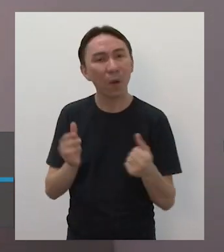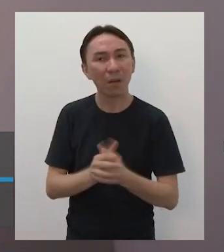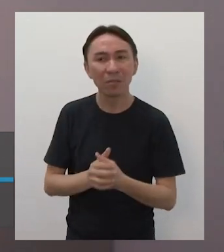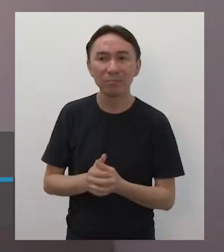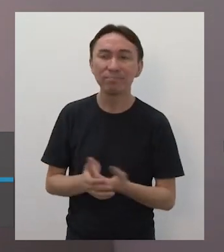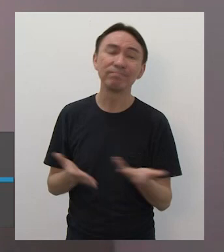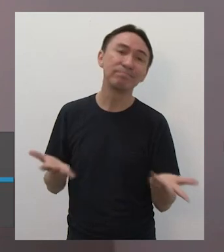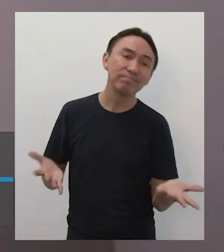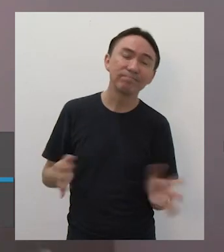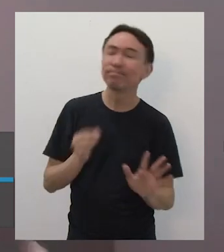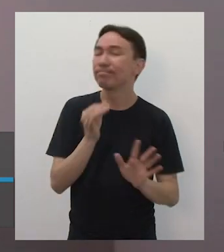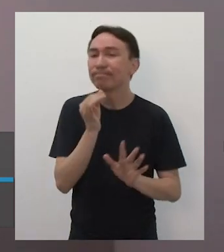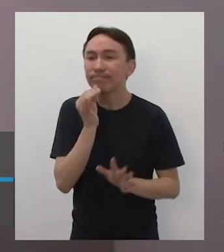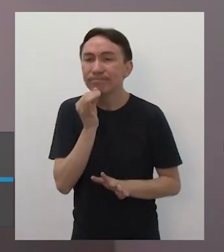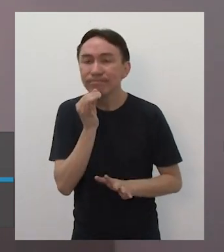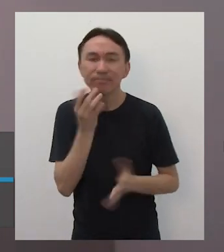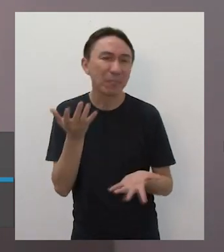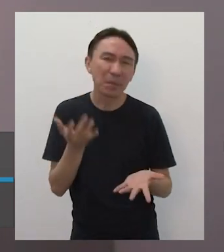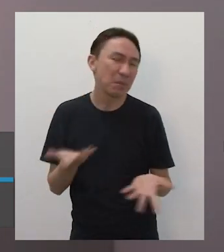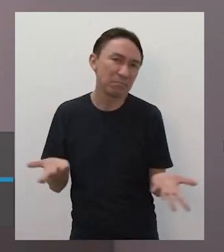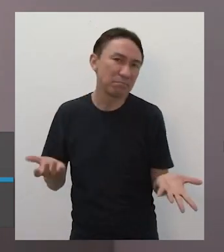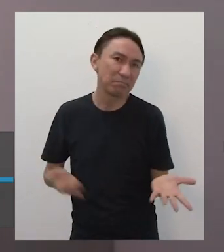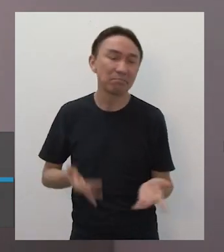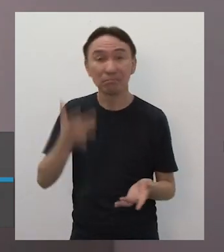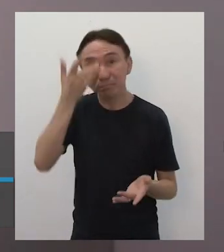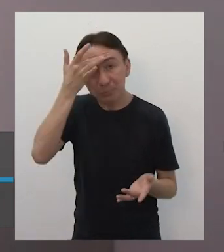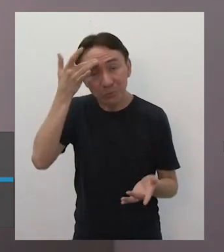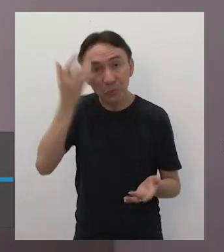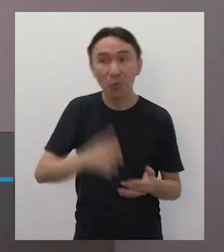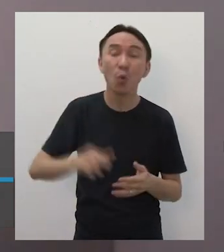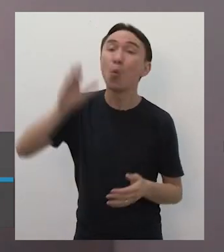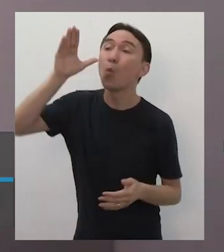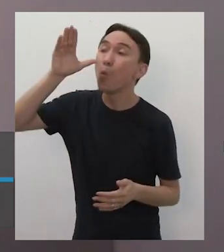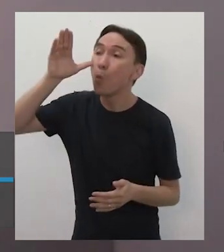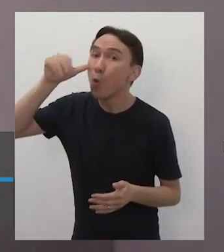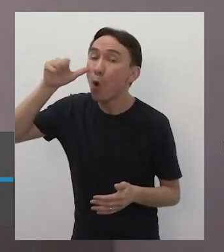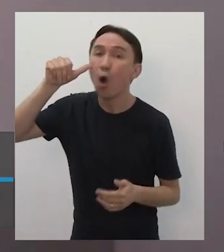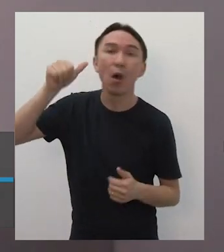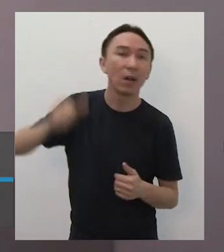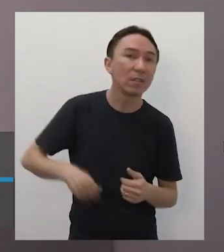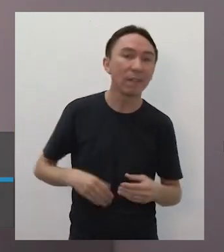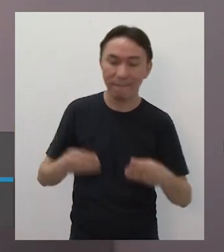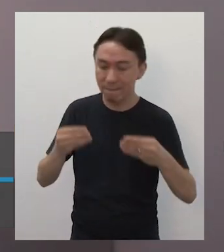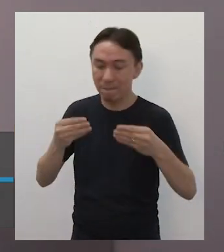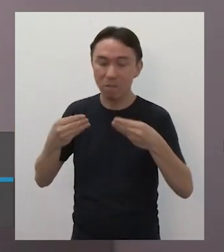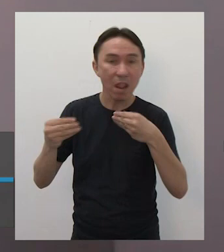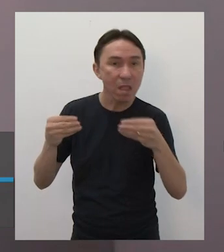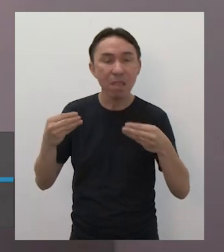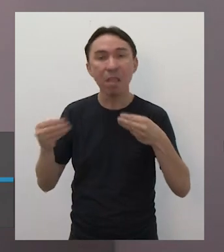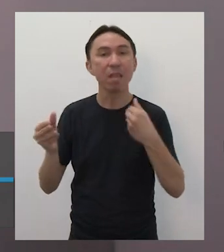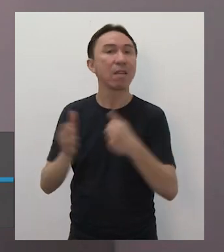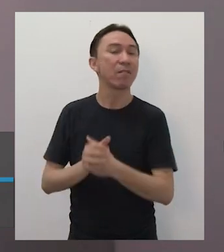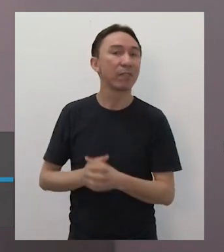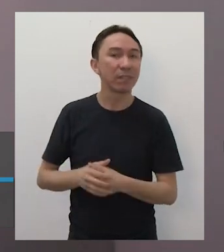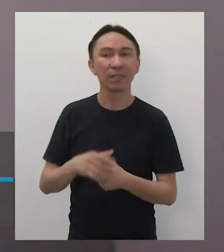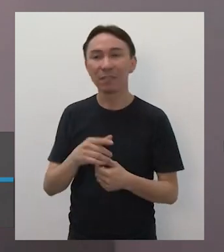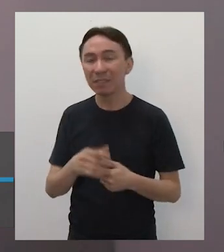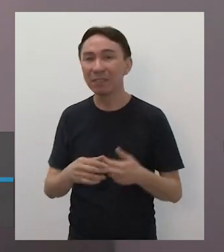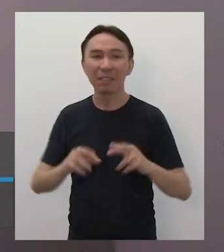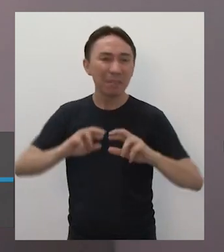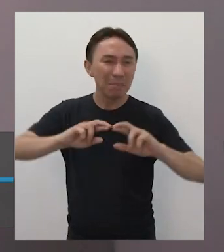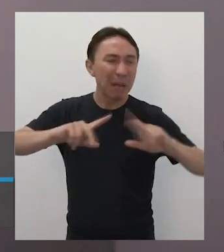pessoas serem curiosas, serem flexíveis, se proporem a conhecerem diferentes